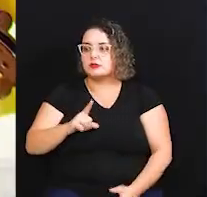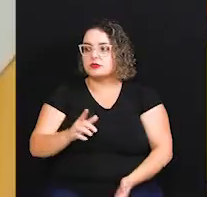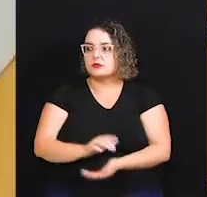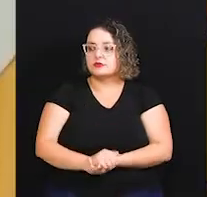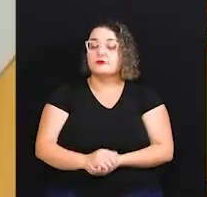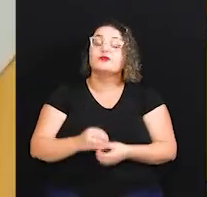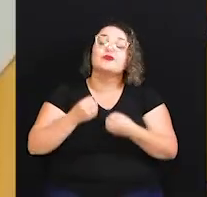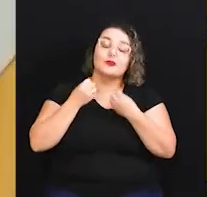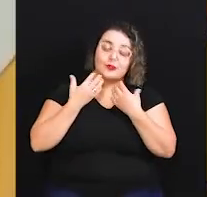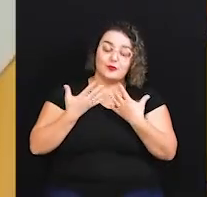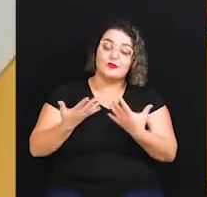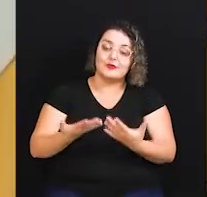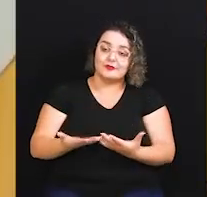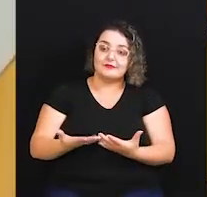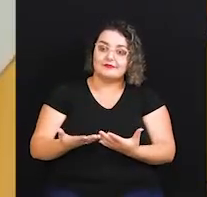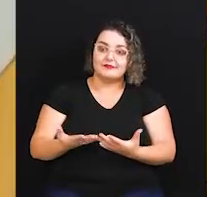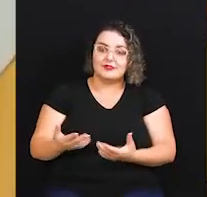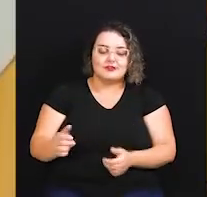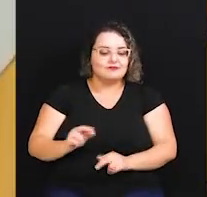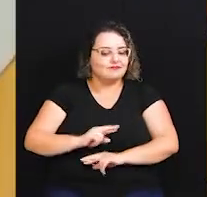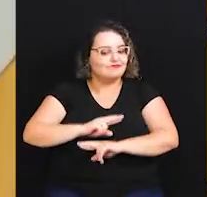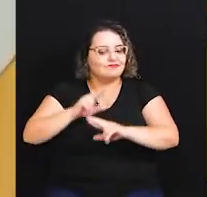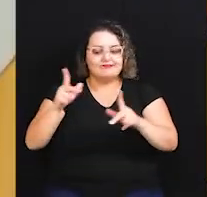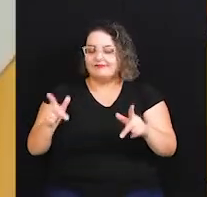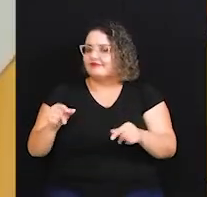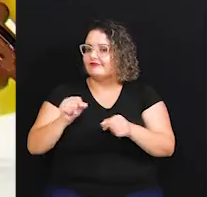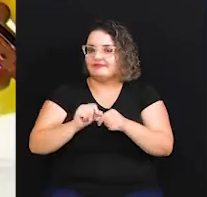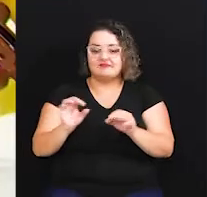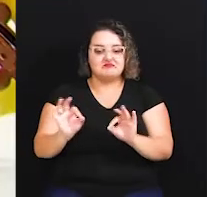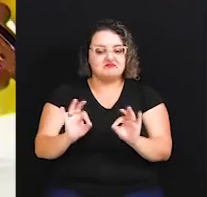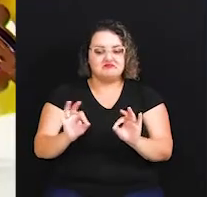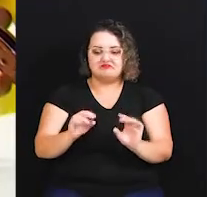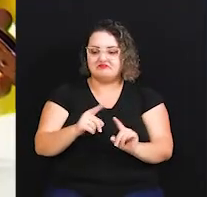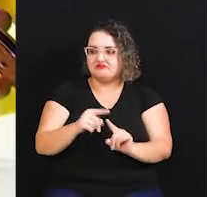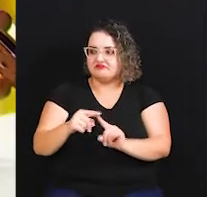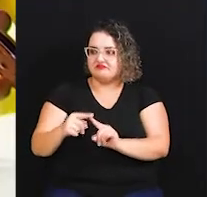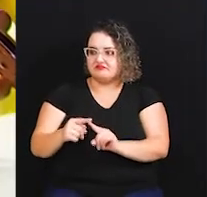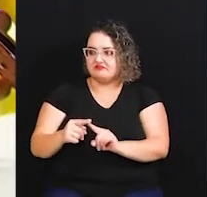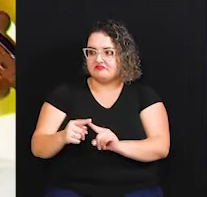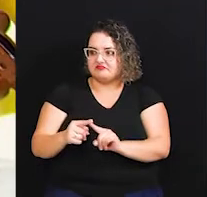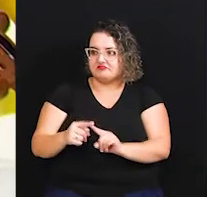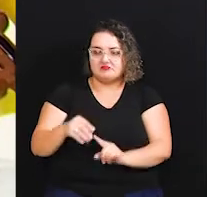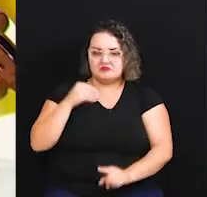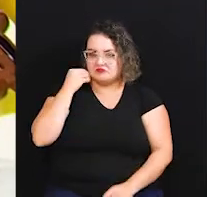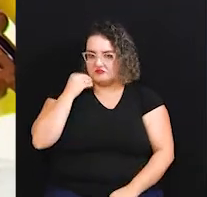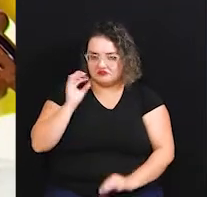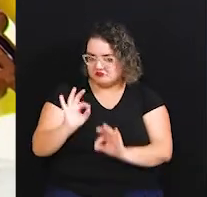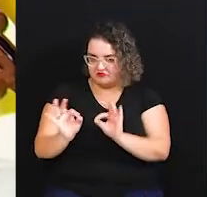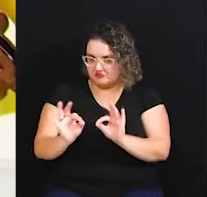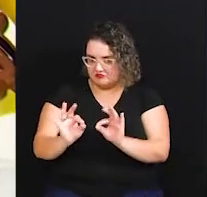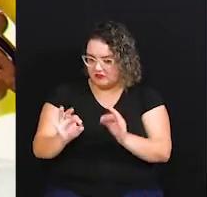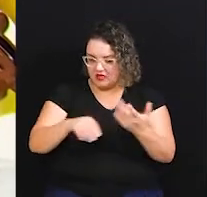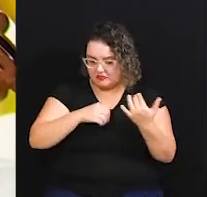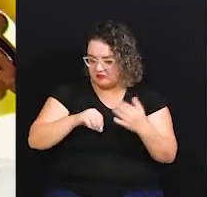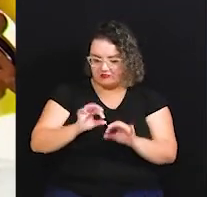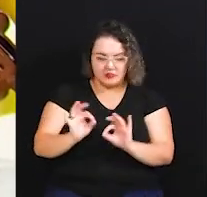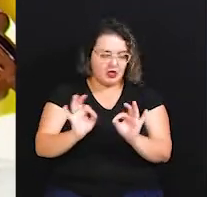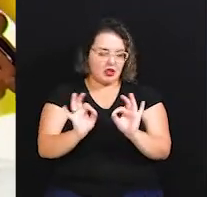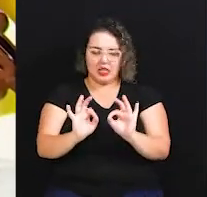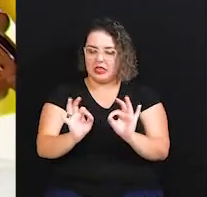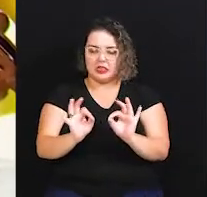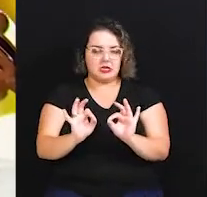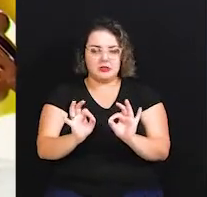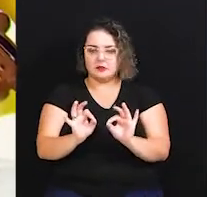tinha? Foi muito bom, foi assim, inovador para mim, porque eu nunca tinha feito nada do tipo. Você nunca tinha tido experiência com nenhum instrumento? Não,